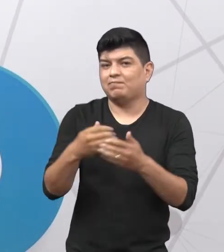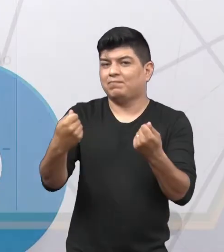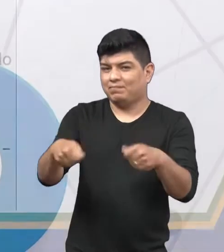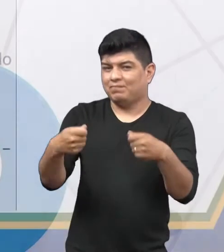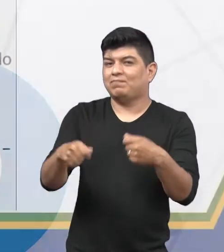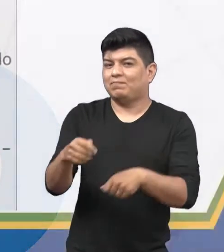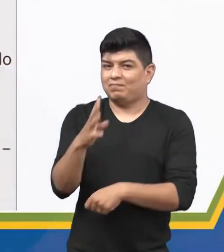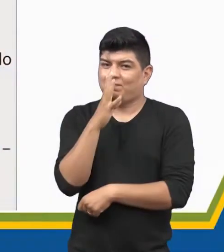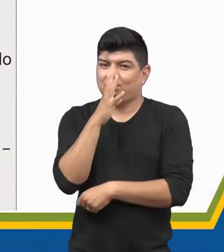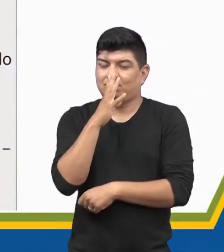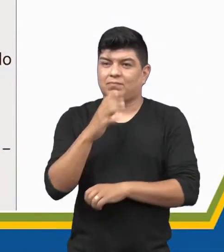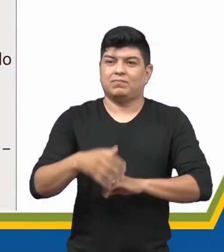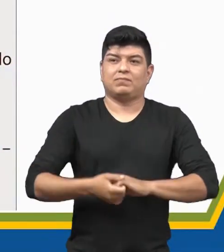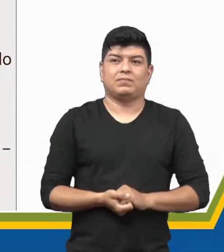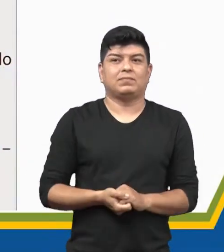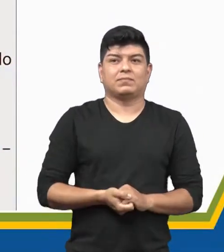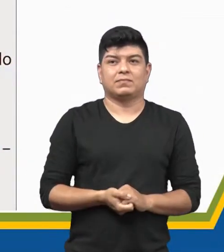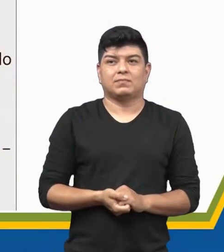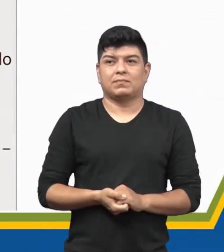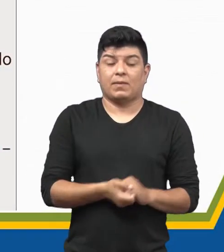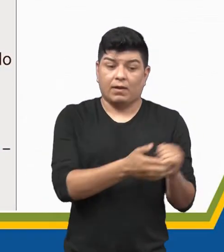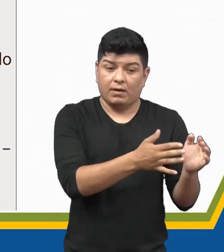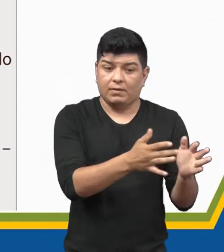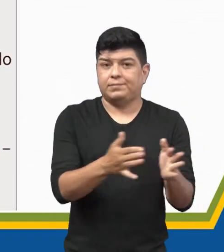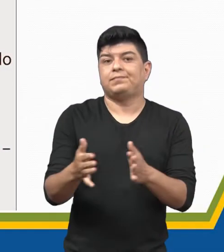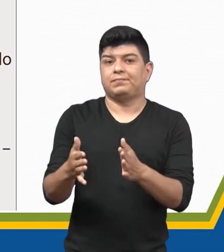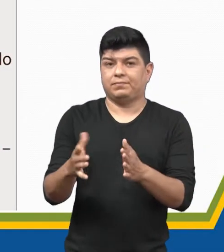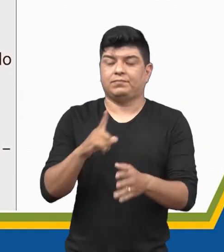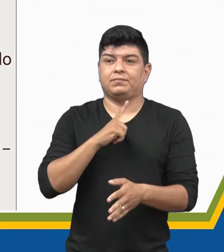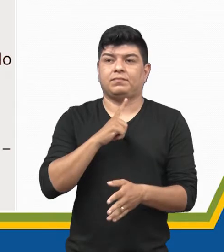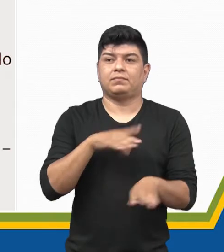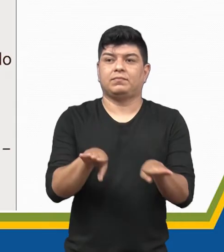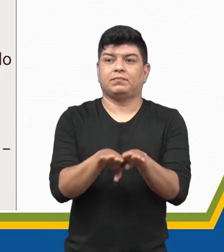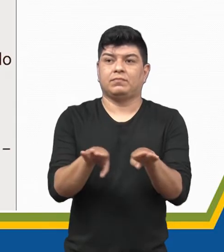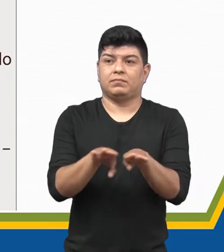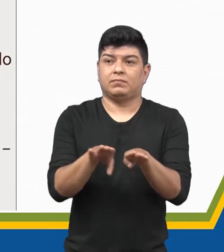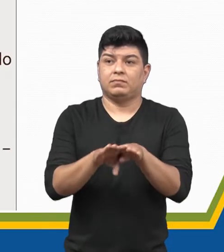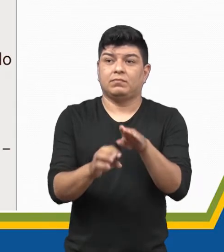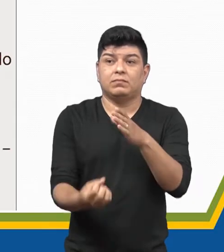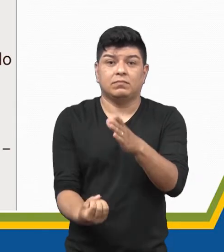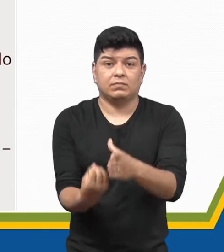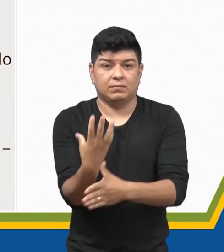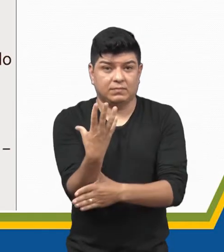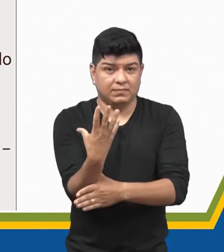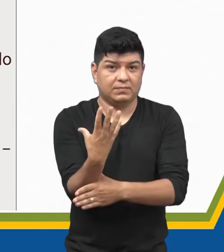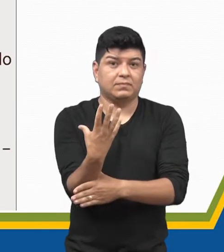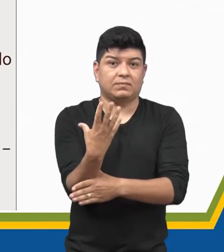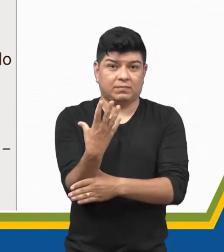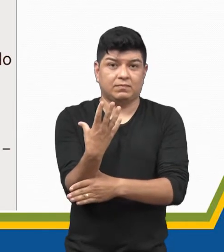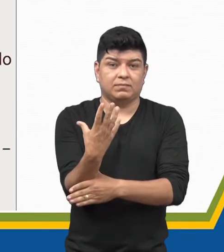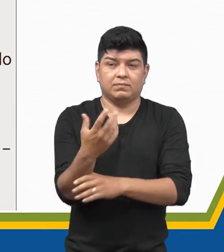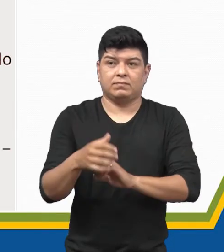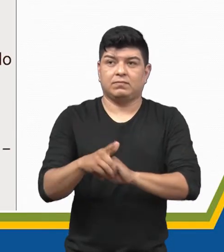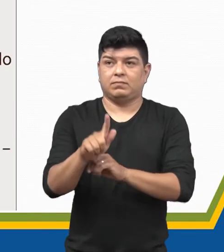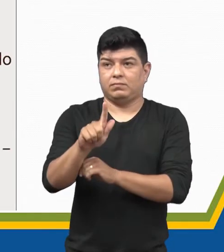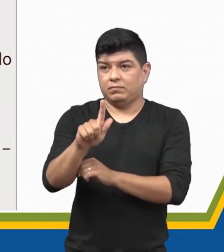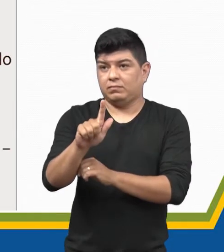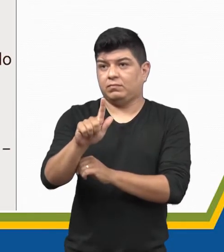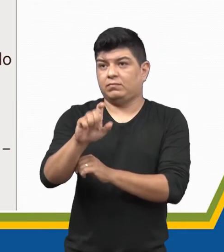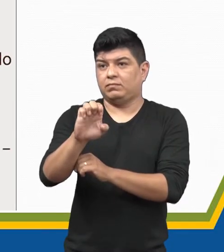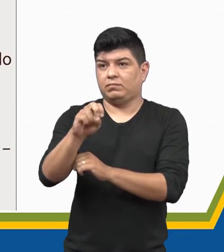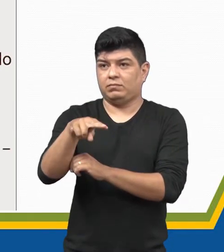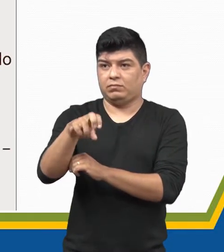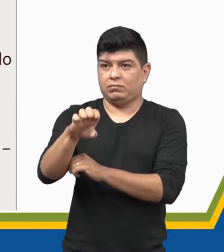assistir. Nesse período, nós tivemos aí a formação, então, dos gênos. Como